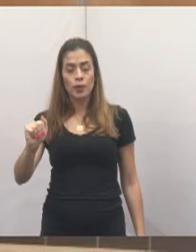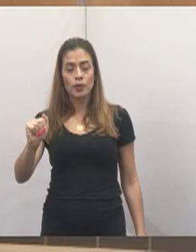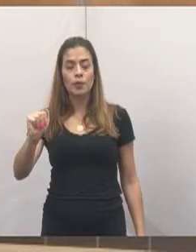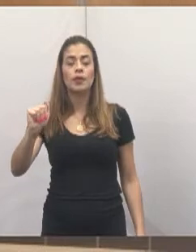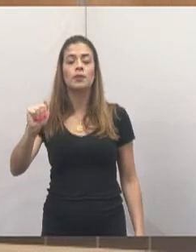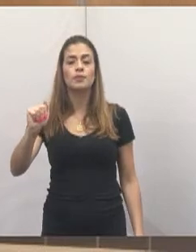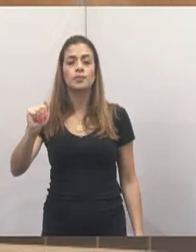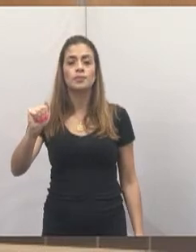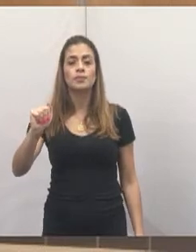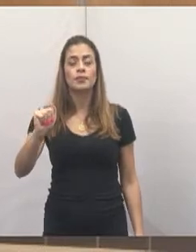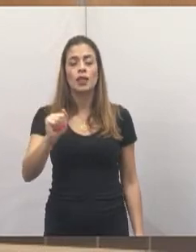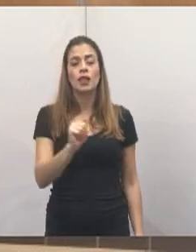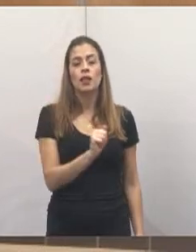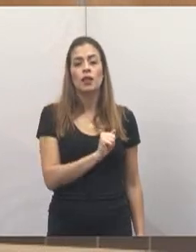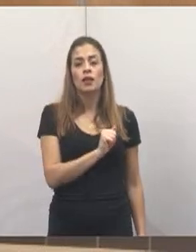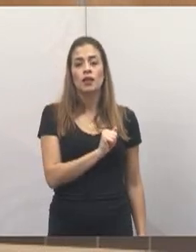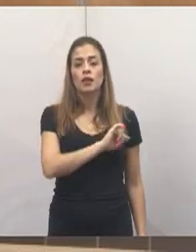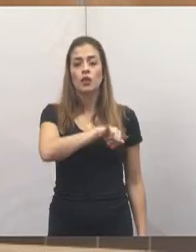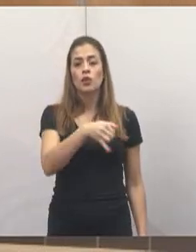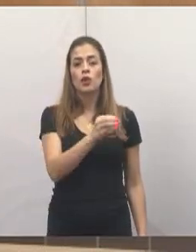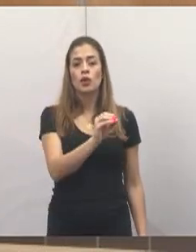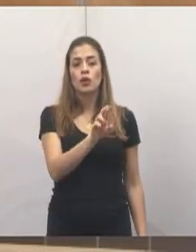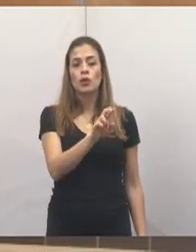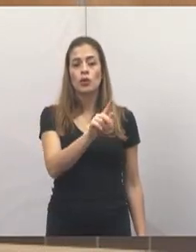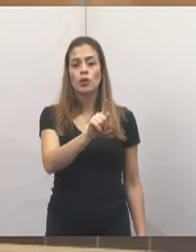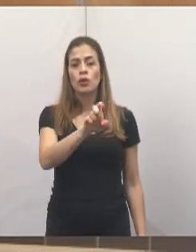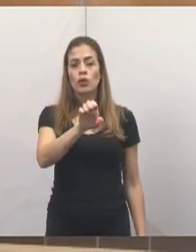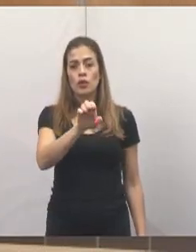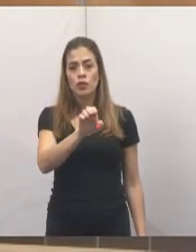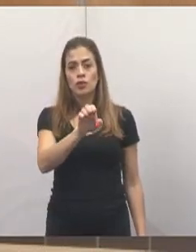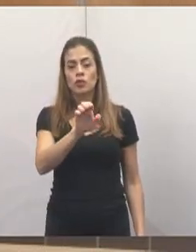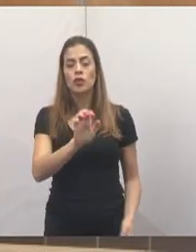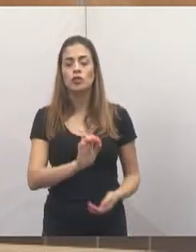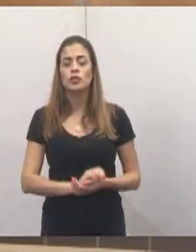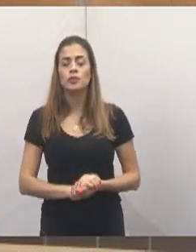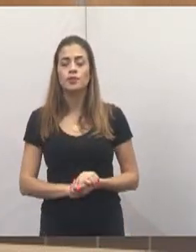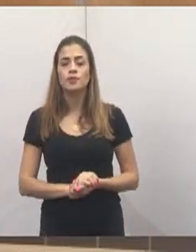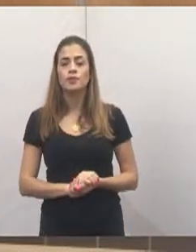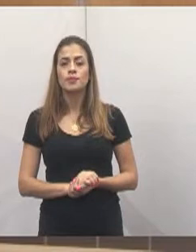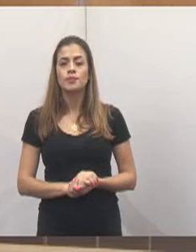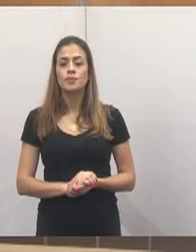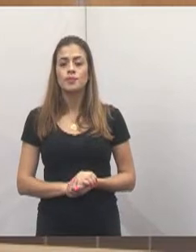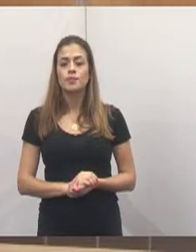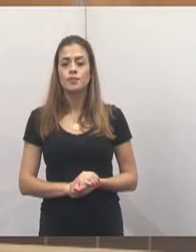Santos Pereira e o doutor Jorge Alfredo Cespedes Campos.